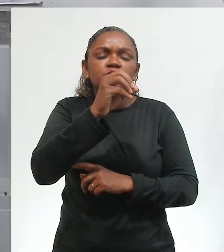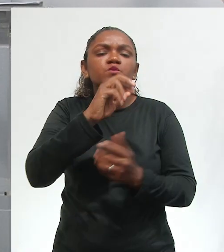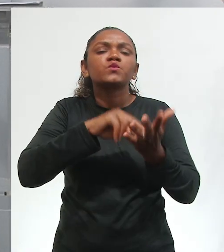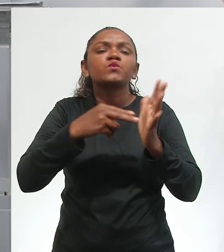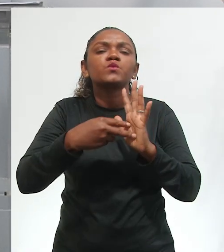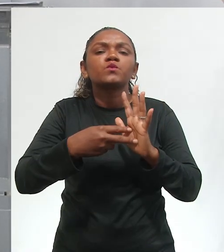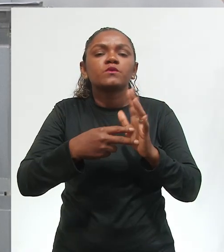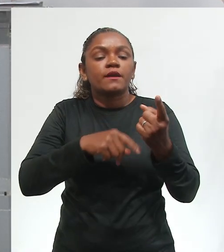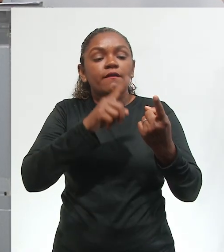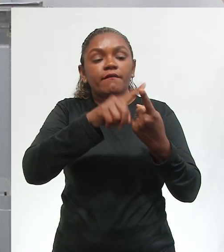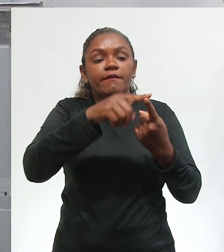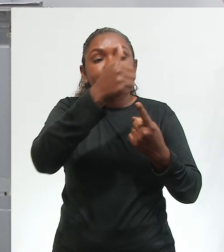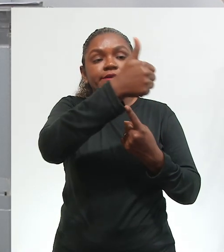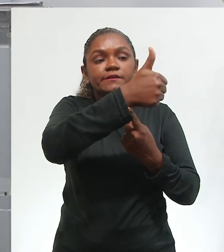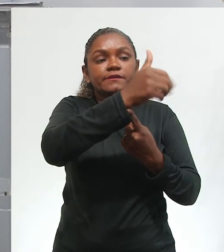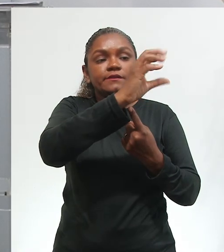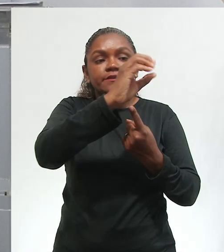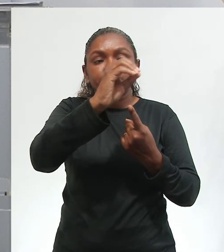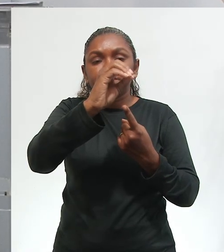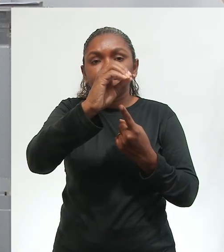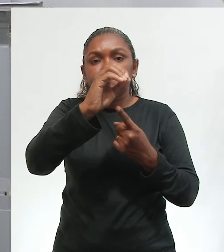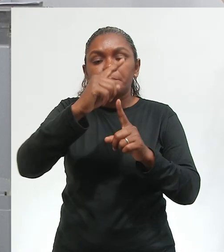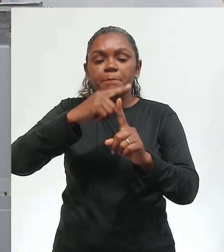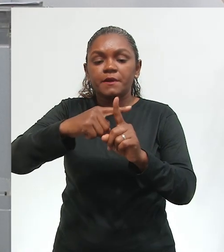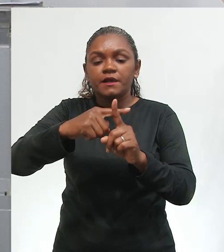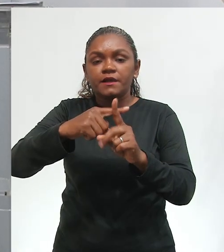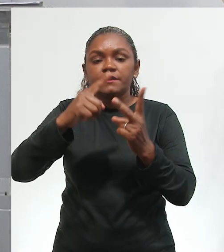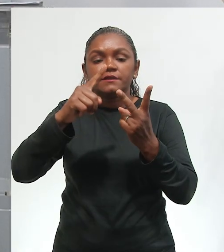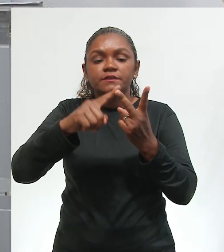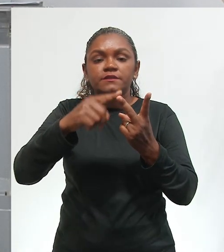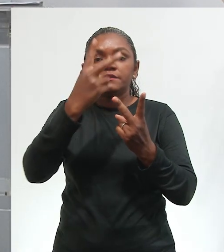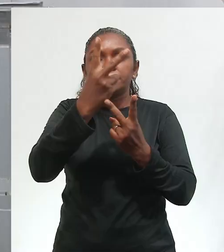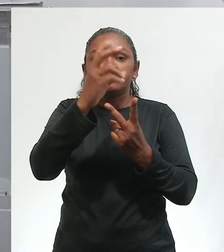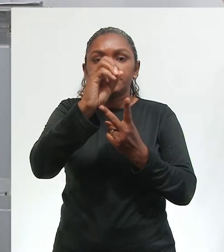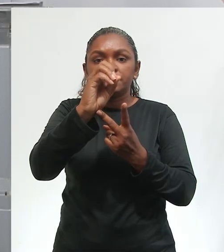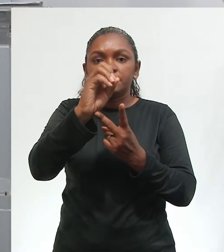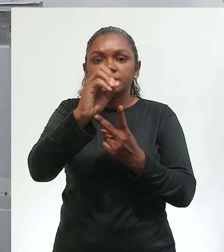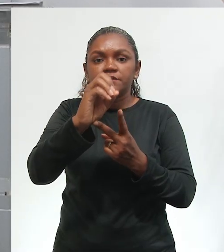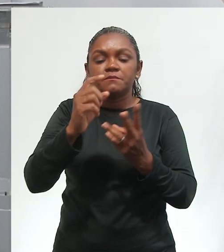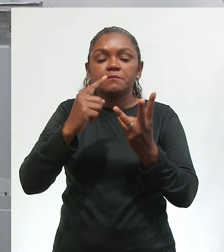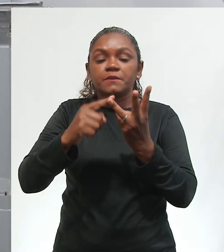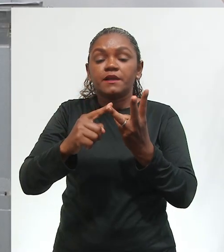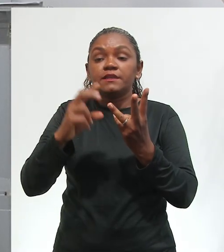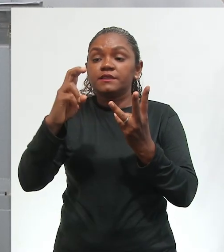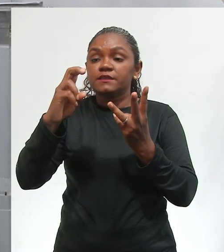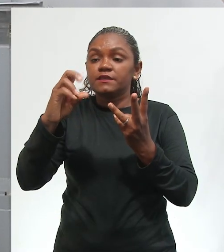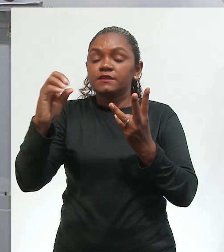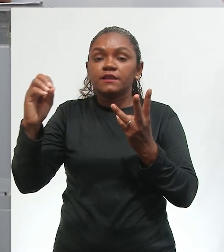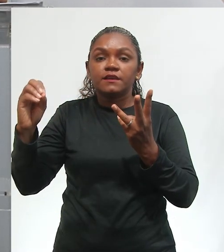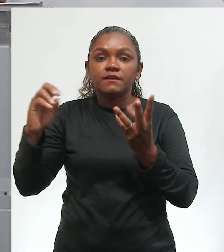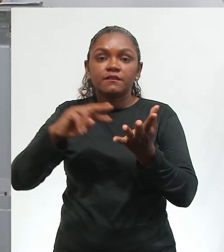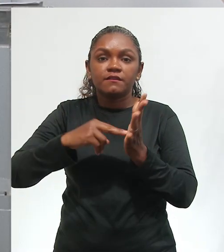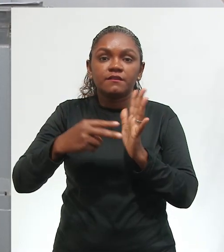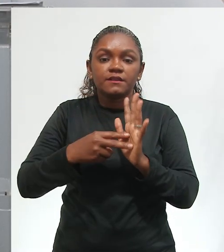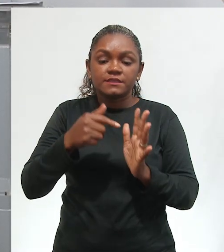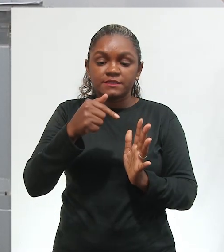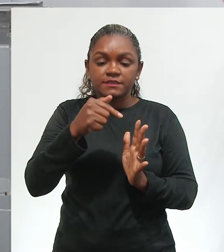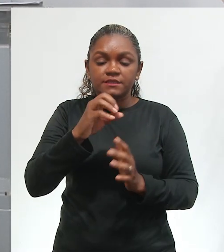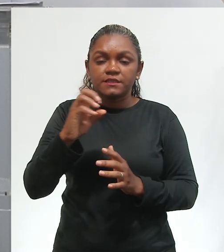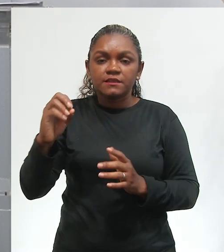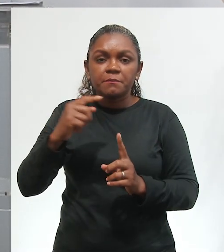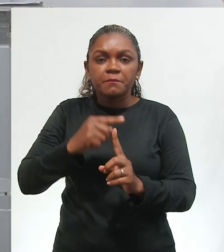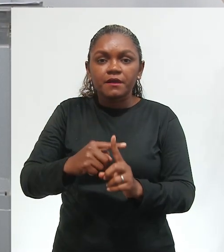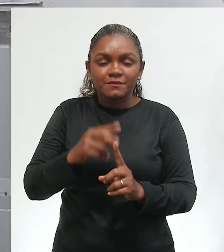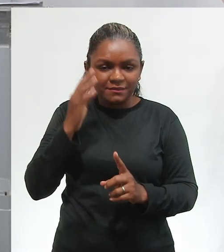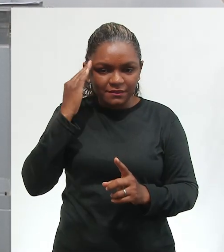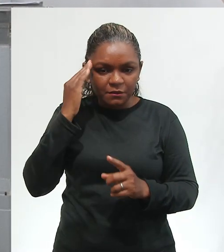somo 100 mais 500, eu já tenho 600. 600 mais 20 é 620. Então, a gente está decompondo